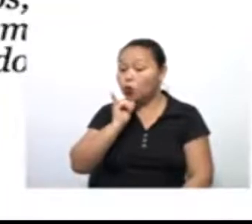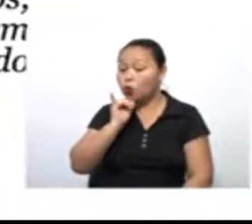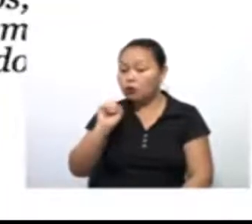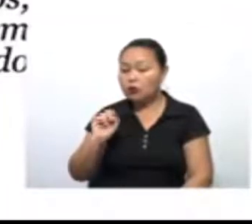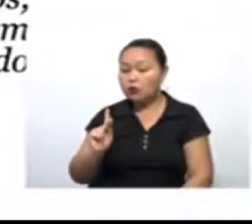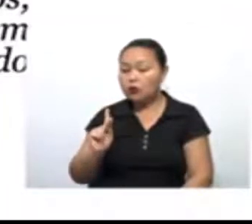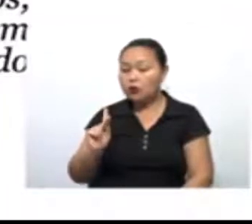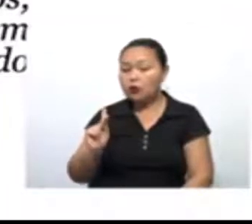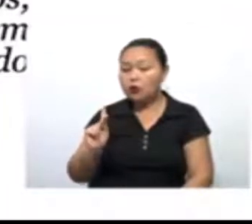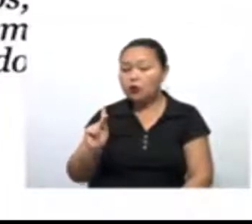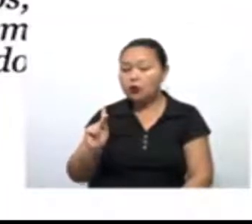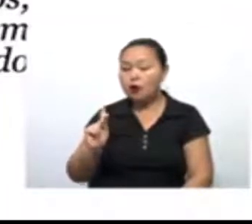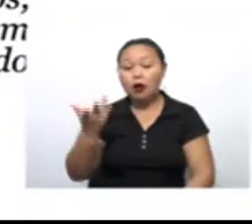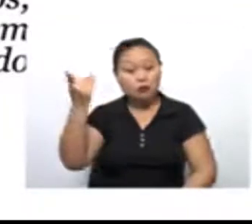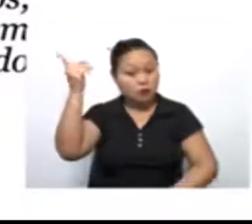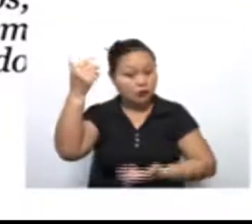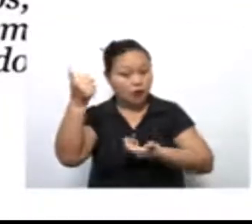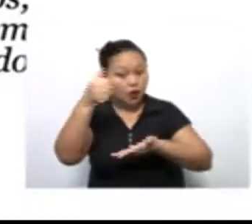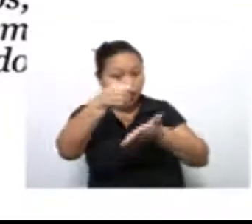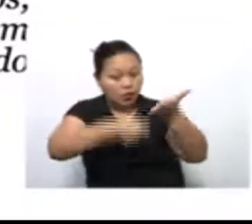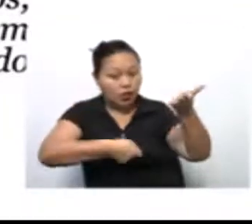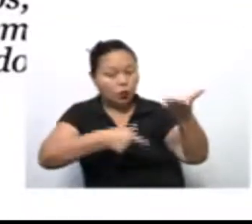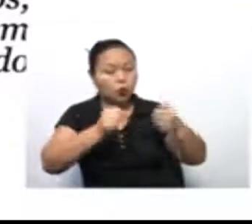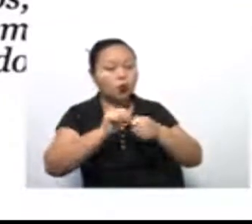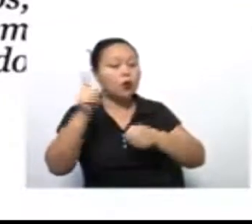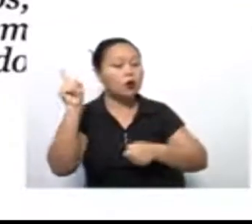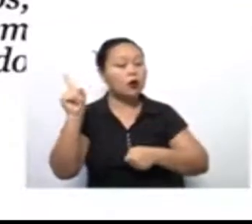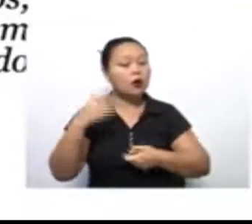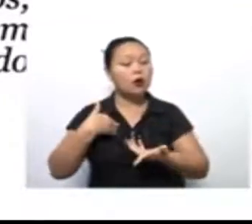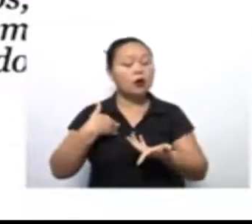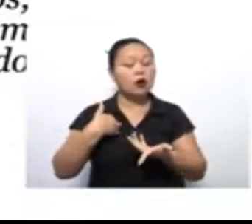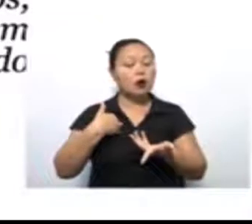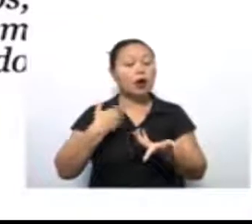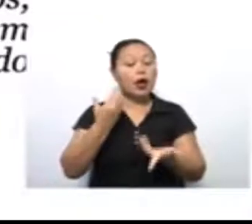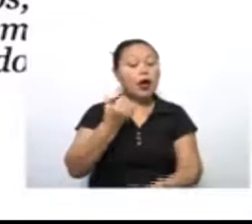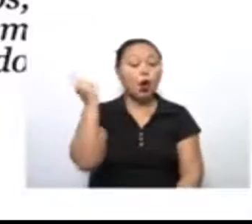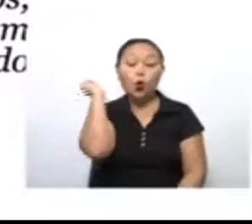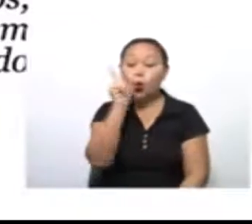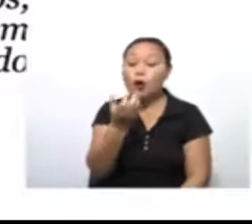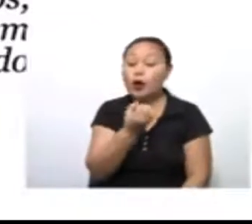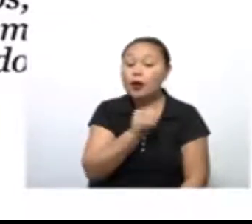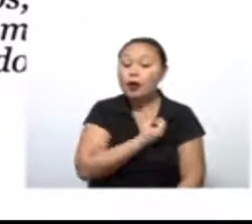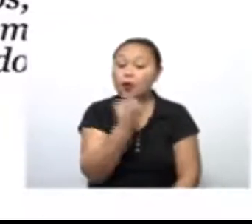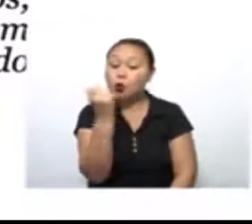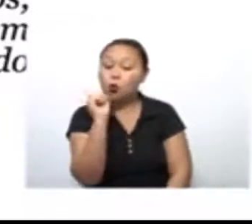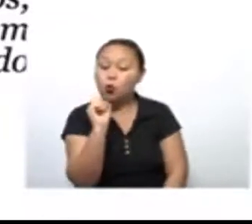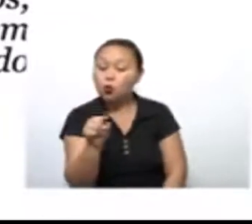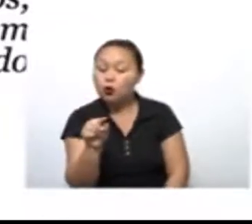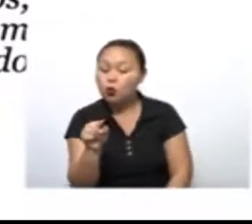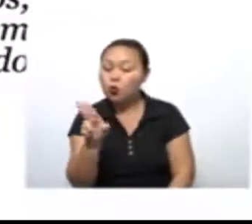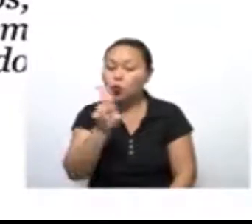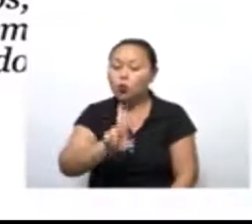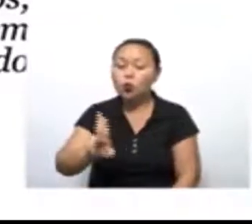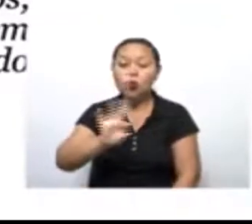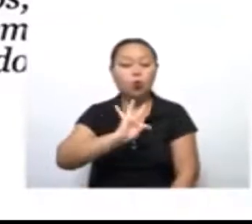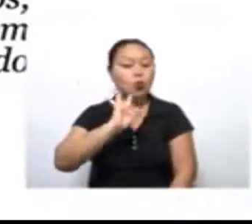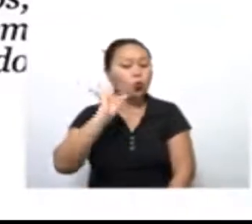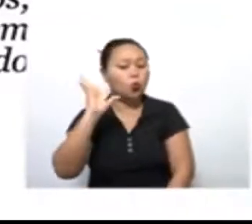é que vão cobrar de mim? O que é que vão me avaliar? Preste atenção. Nesse momento é fundamental você ter no